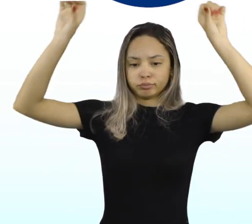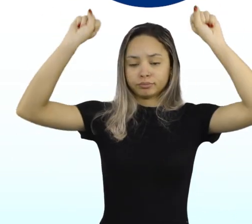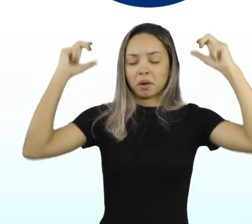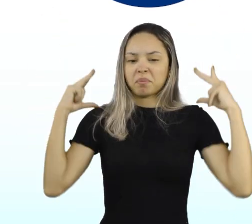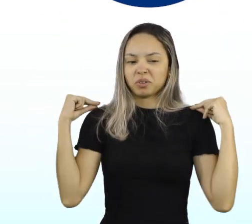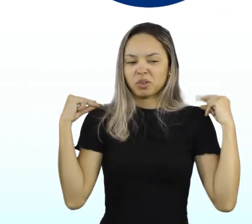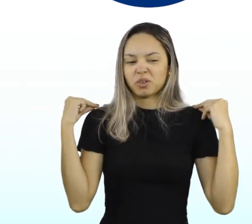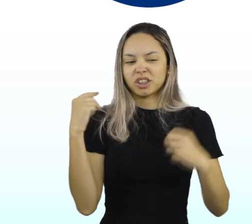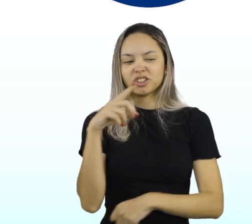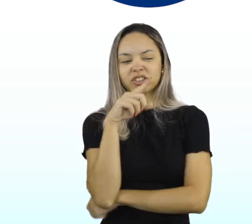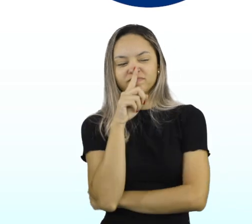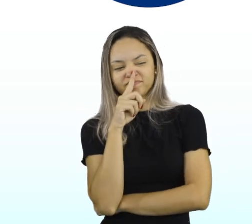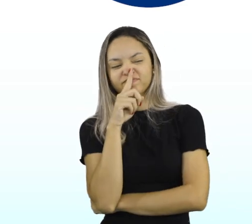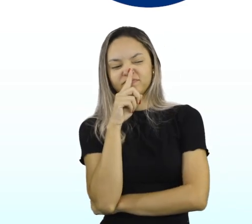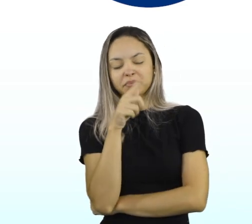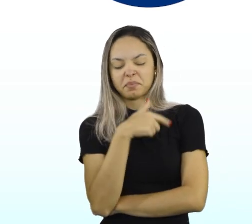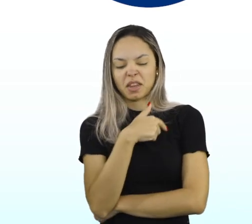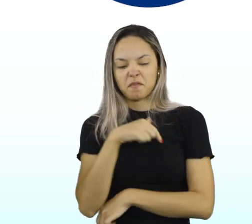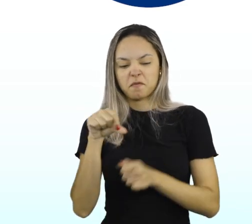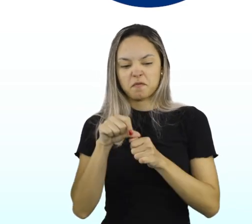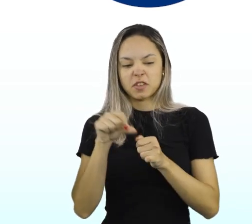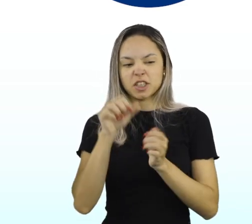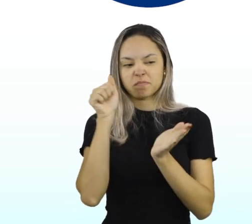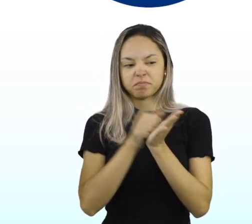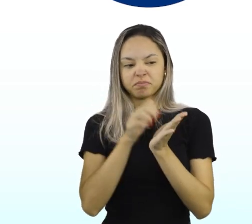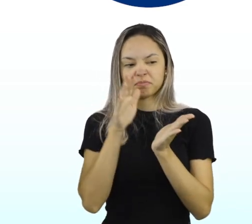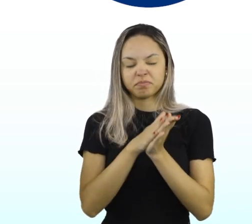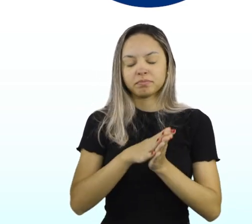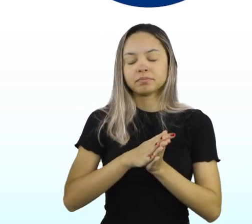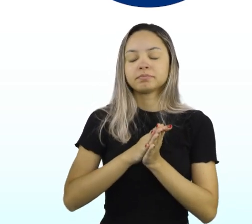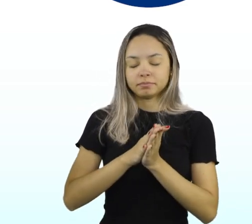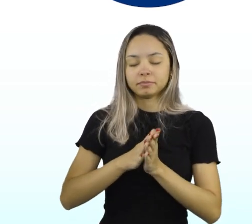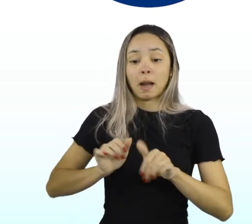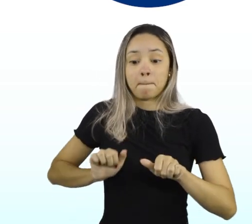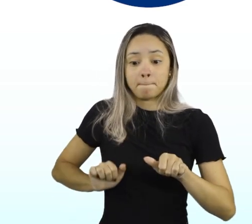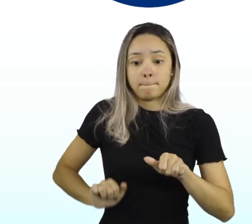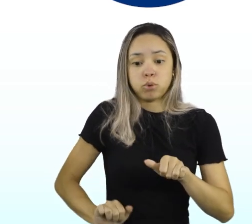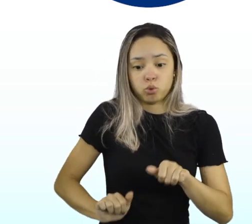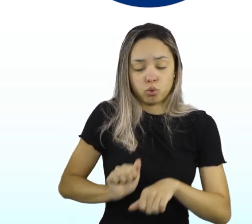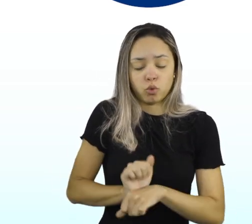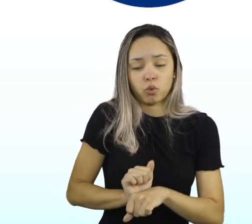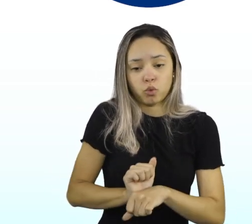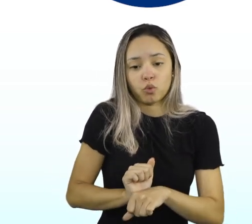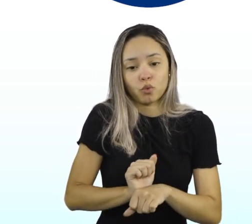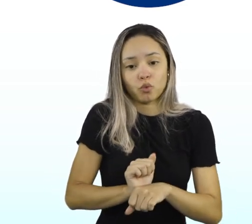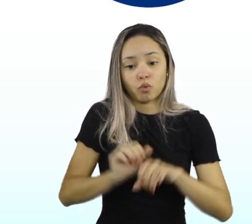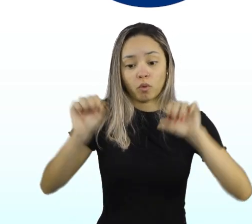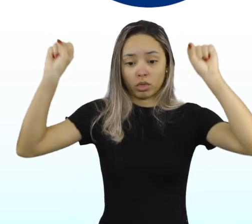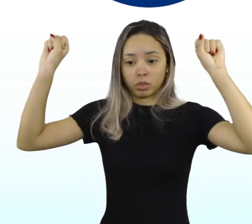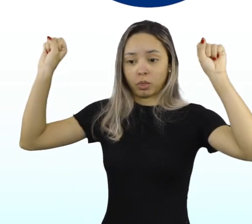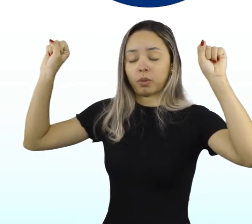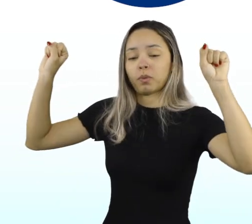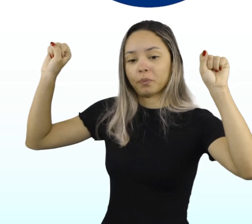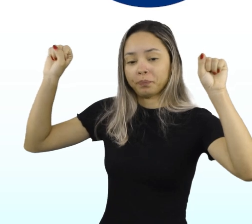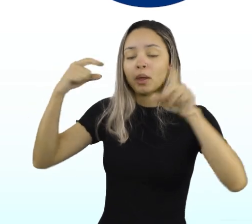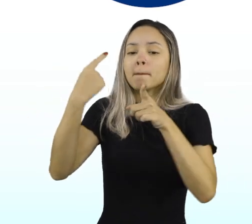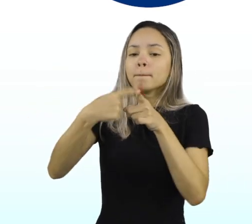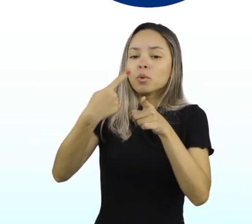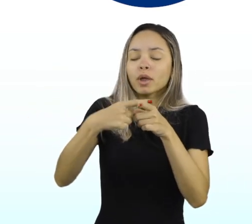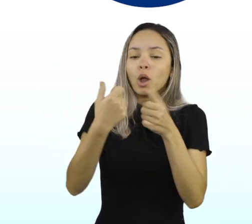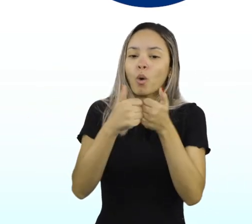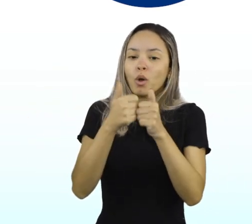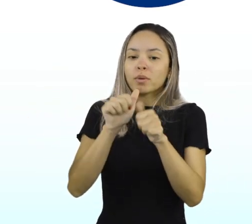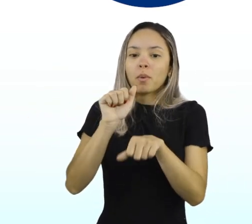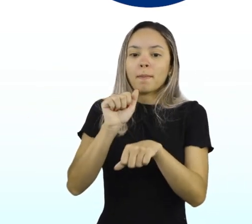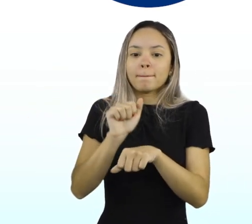esse mequetrefe, freou e você foi jogado para frente. Lembrando que você foi para frente porque quem freia é o ônibus e você não tem um